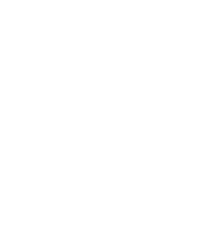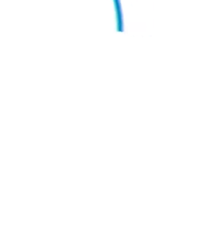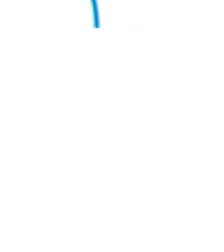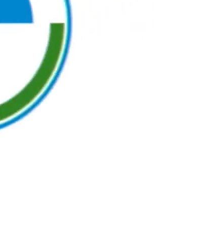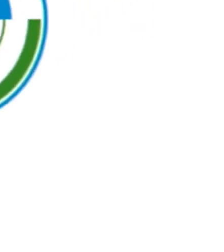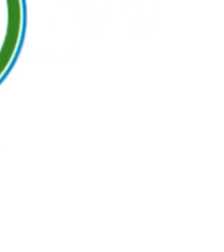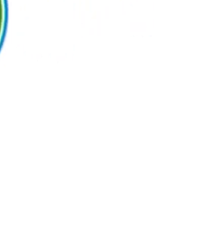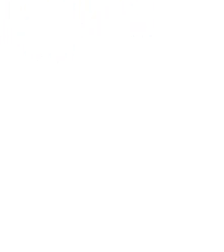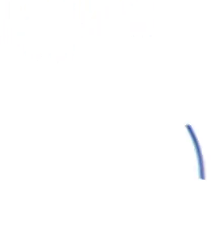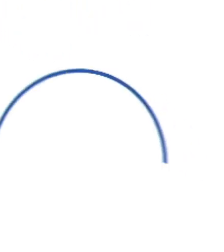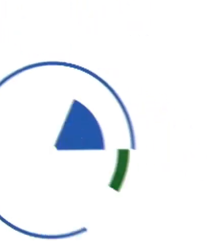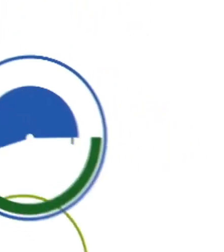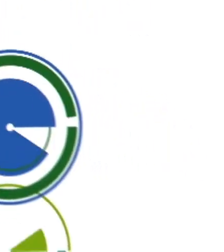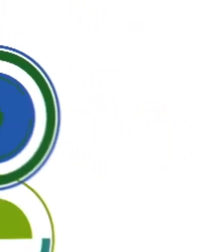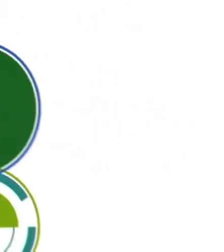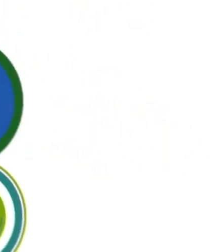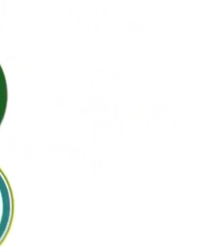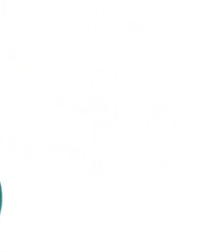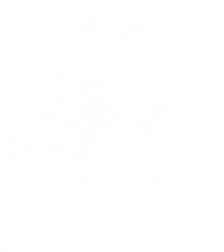E aí